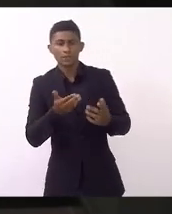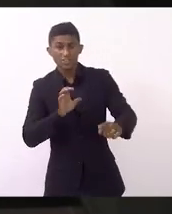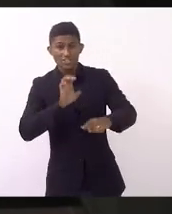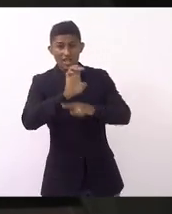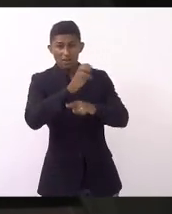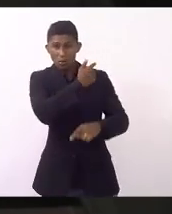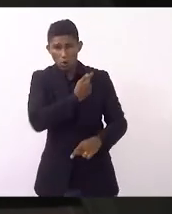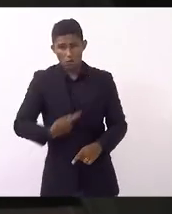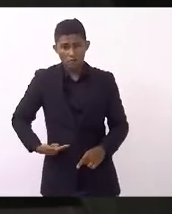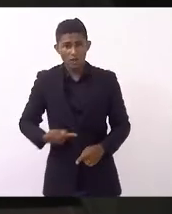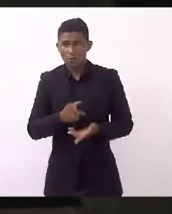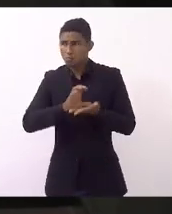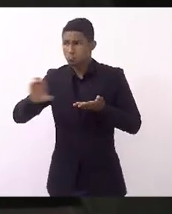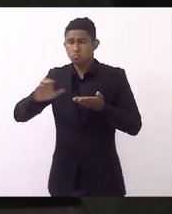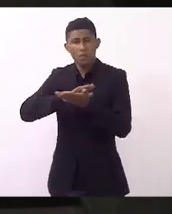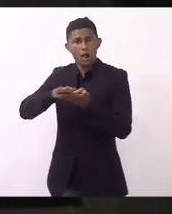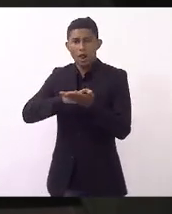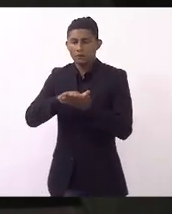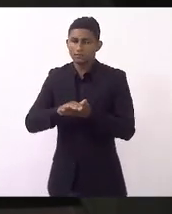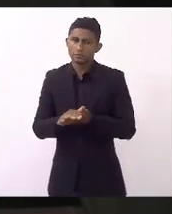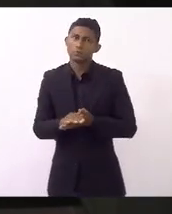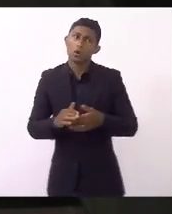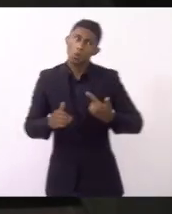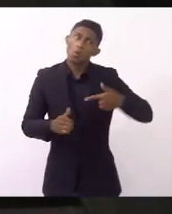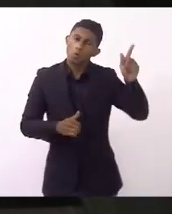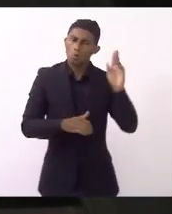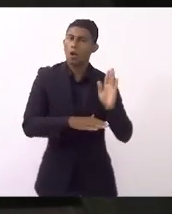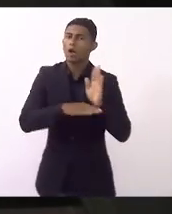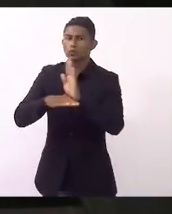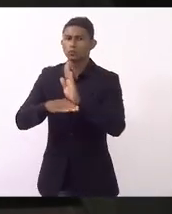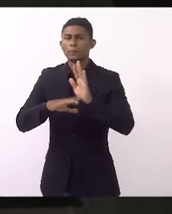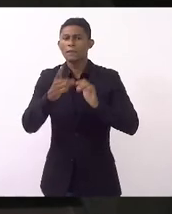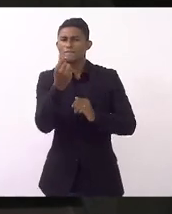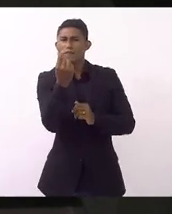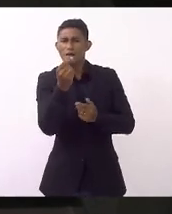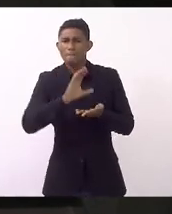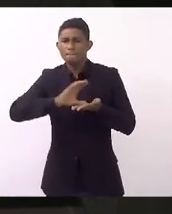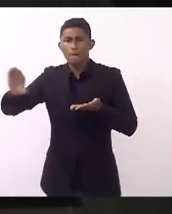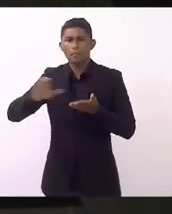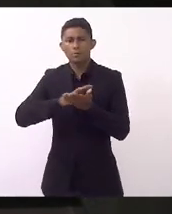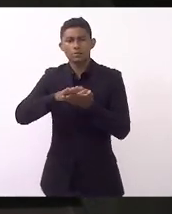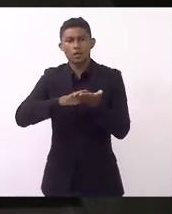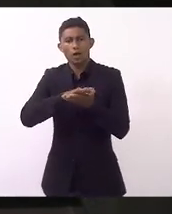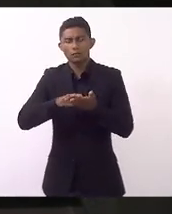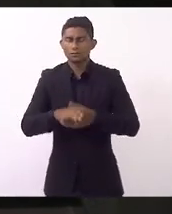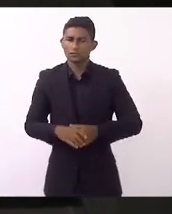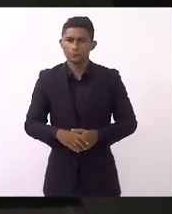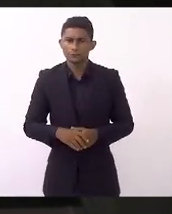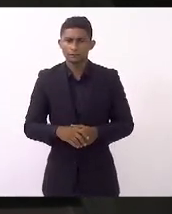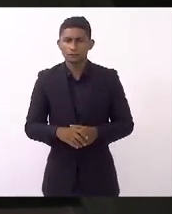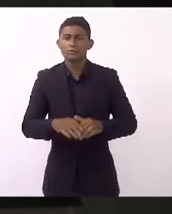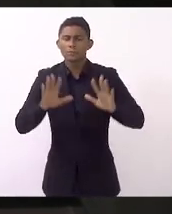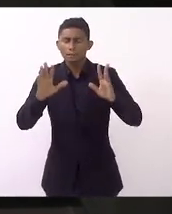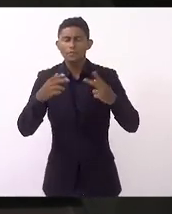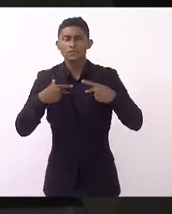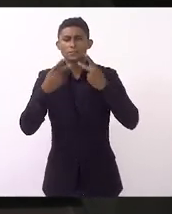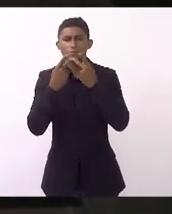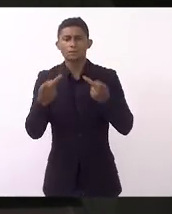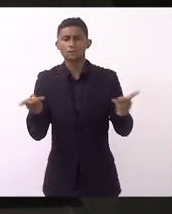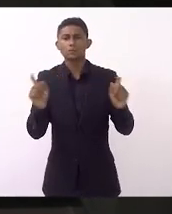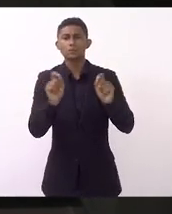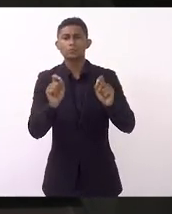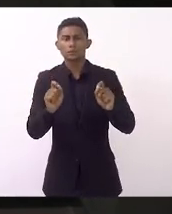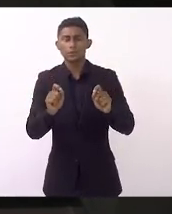transferência. Ajudou de outra forma, claro, mas, por enquanto, nenhuma transferência financeira. Mas eu quero ressaltar que, se é importante a